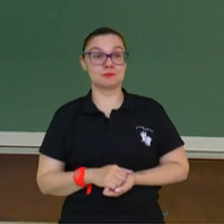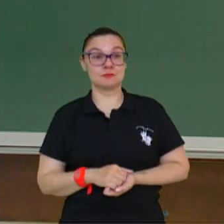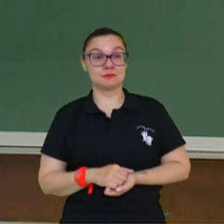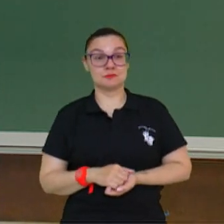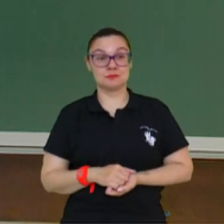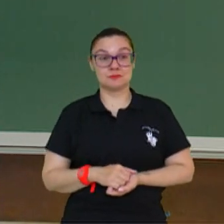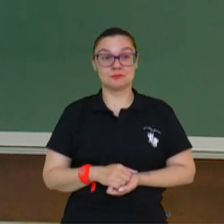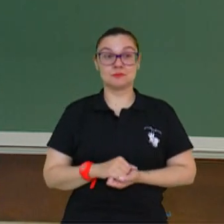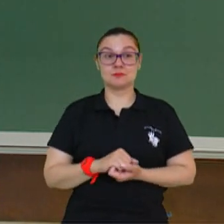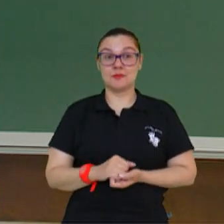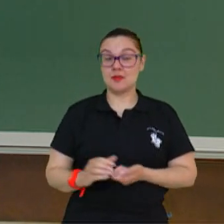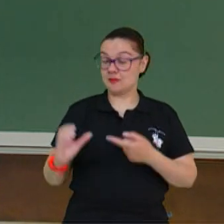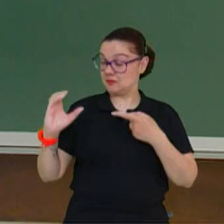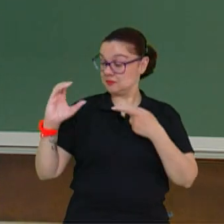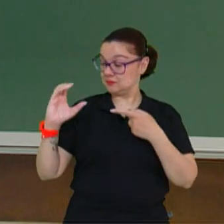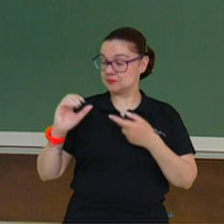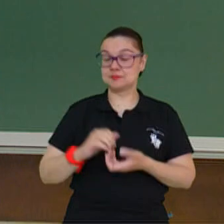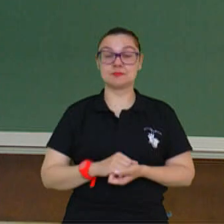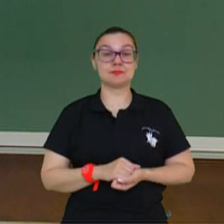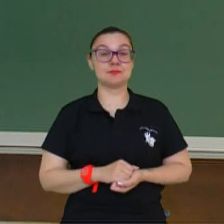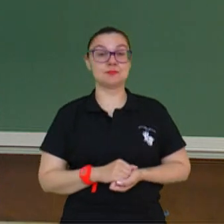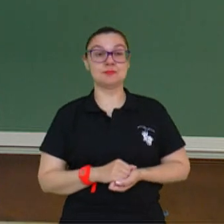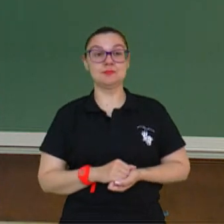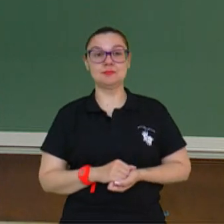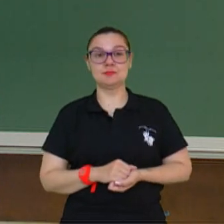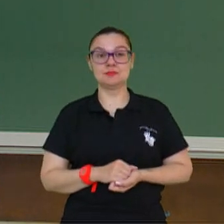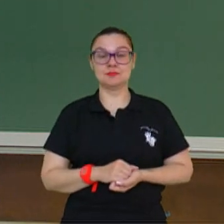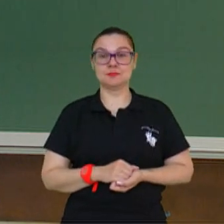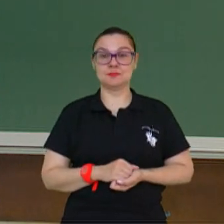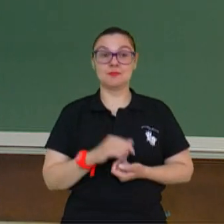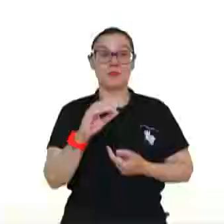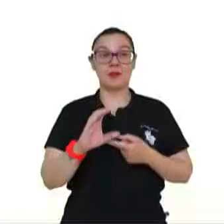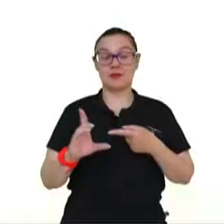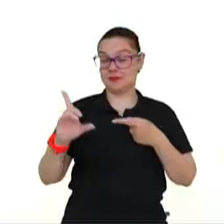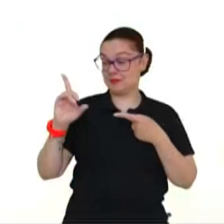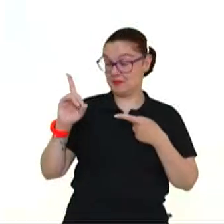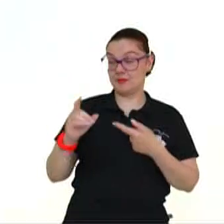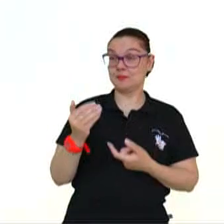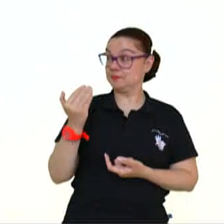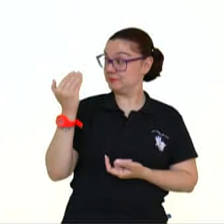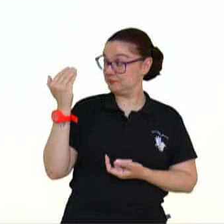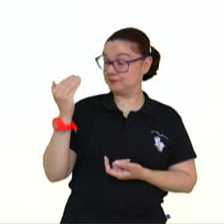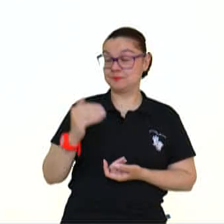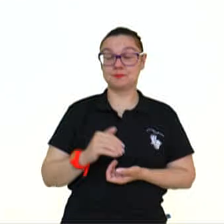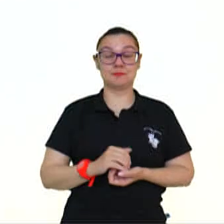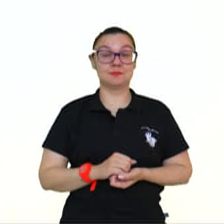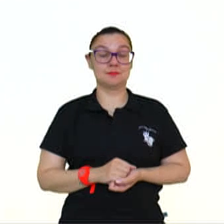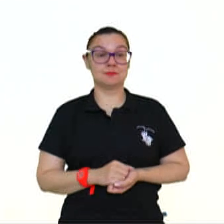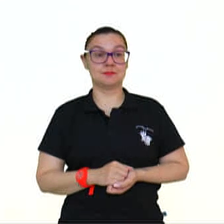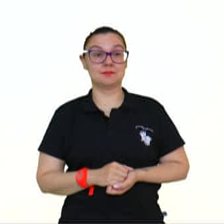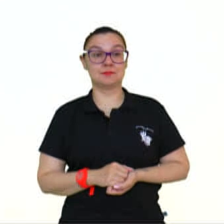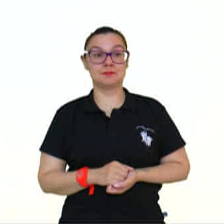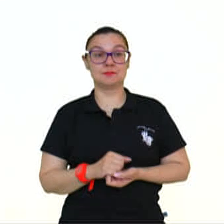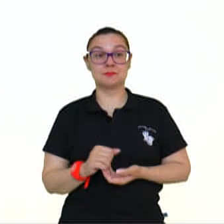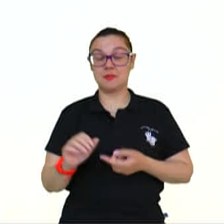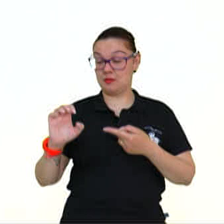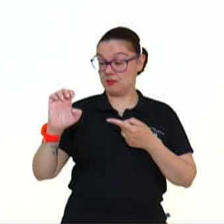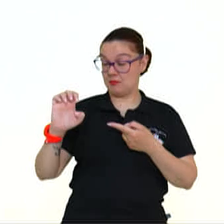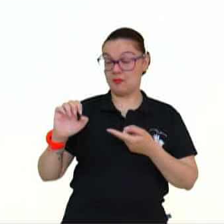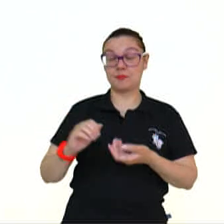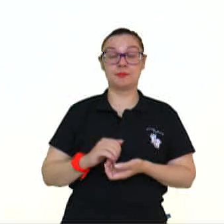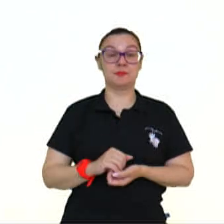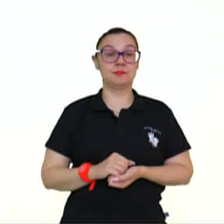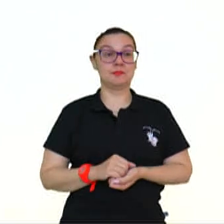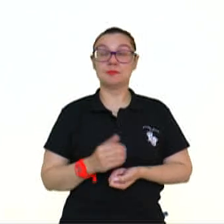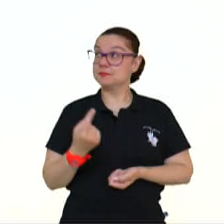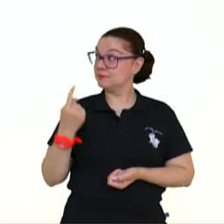subjuntivo, esta e esta. C. Futuro do subjuntivo, presente do subjuntivo. D. Infinitivo, pretérito imperfeito do subjuntivo. E letra